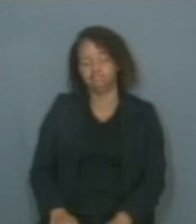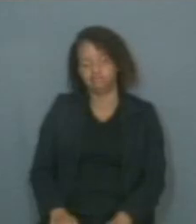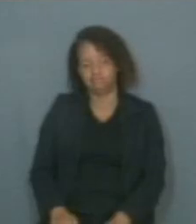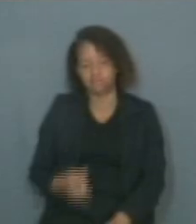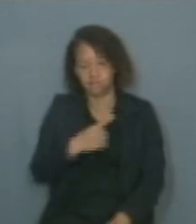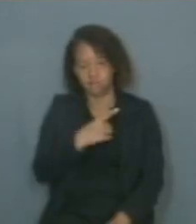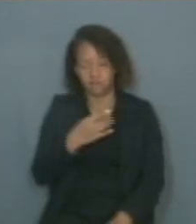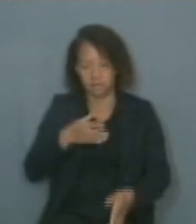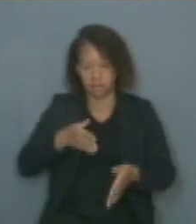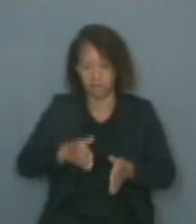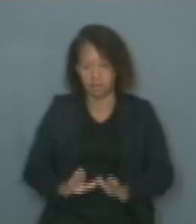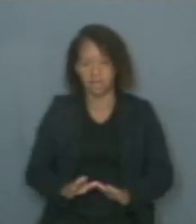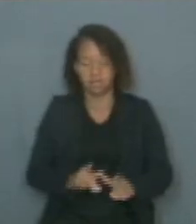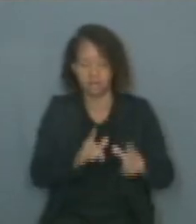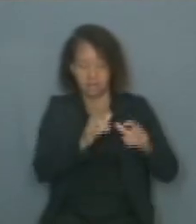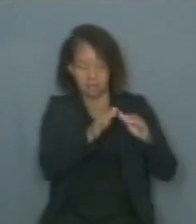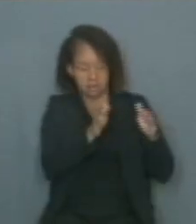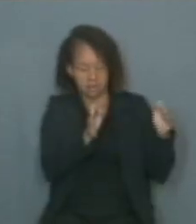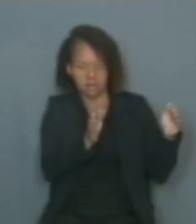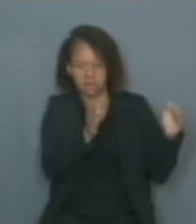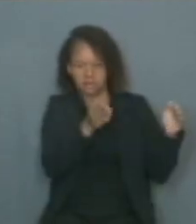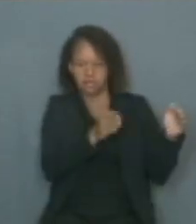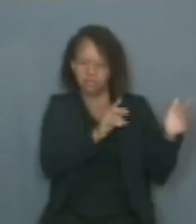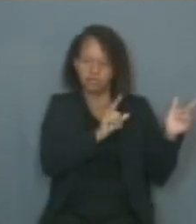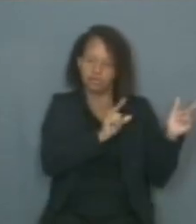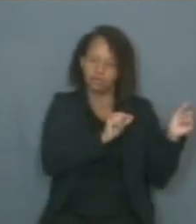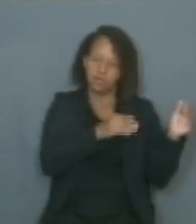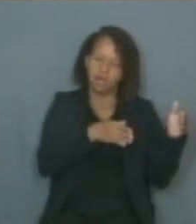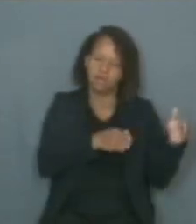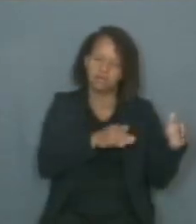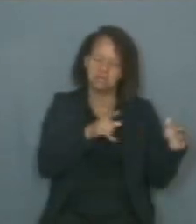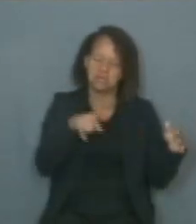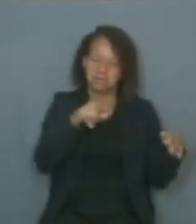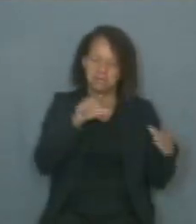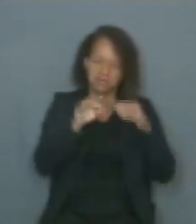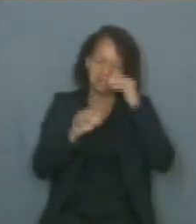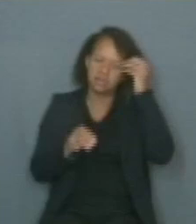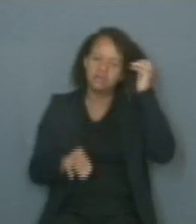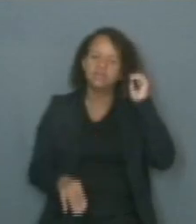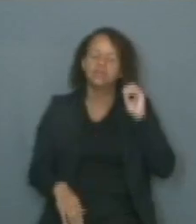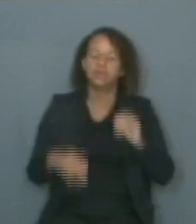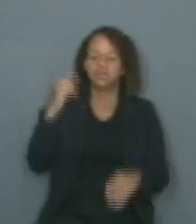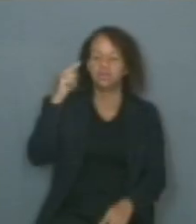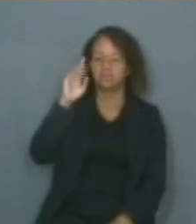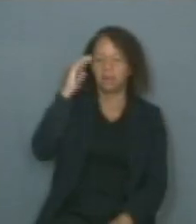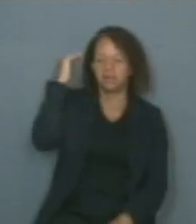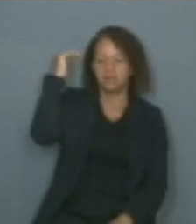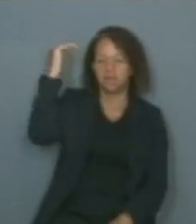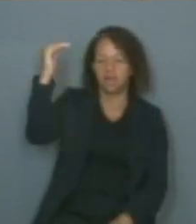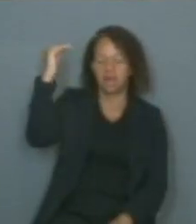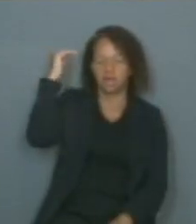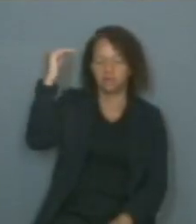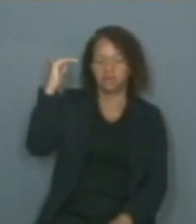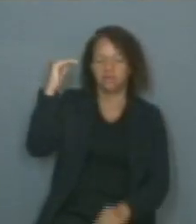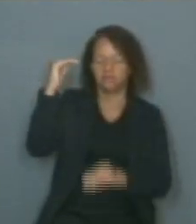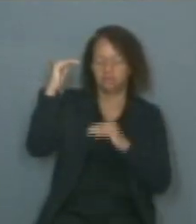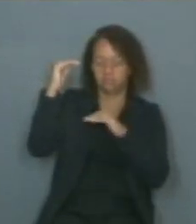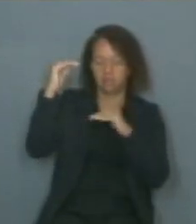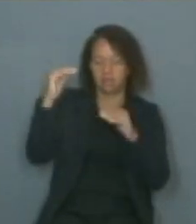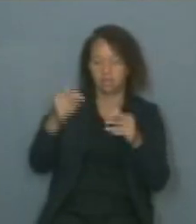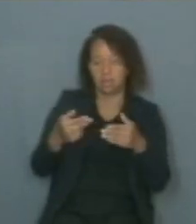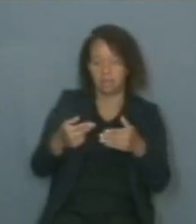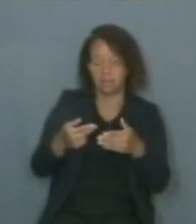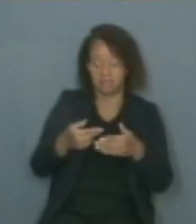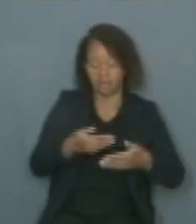Quando o recém-nascido nasce, ele vai para esse tipo de berço aqui, ó. Eu não sei se dá para ver na imagem, mas olha o telhado em cima dos berços.